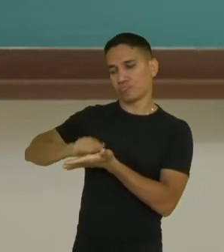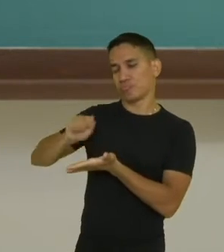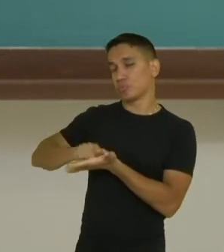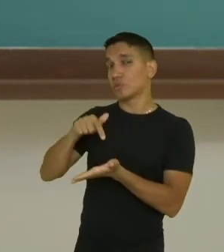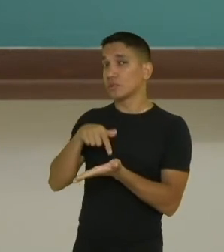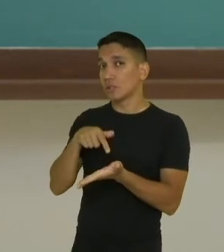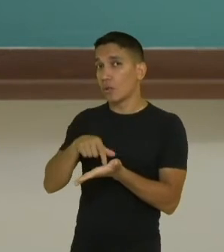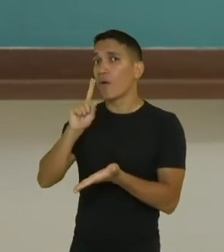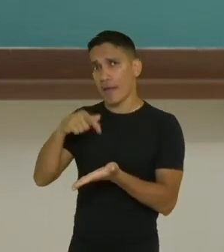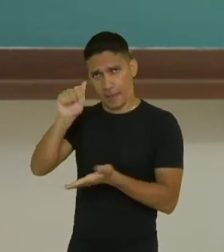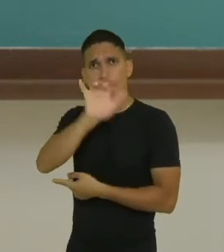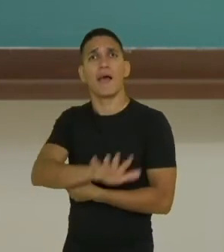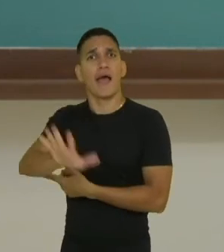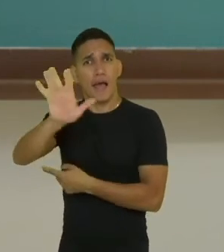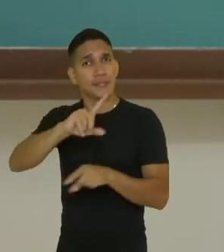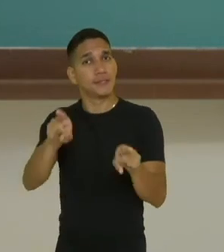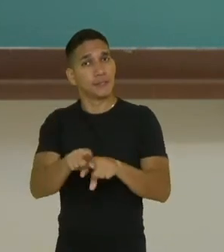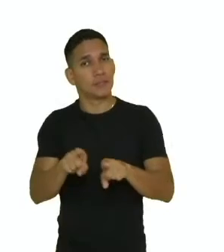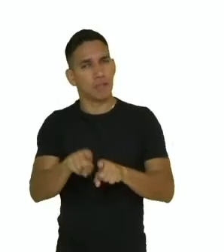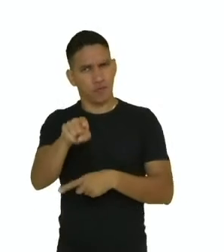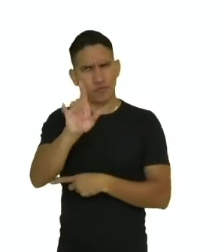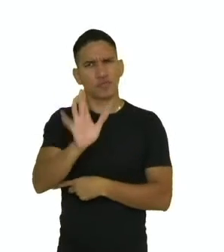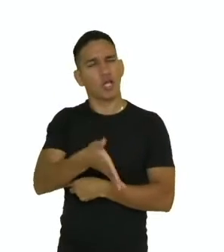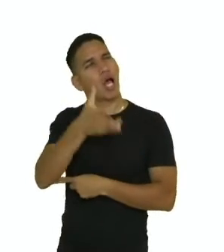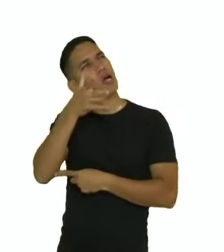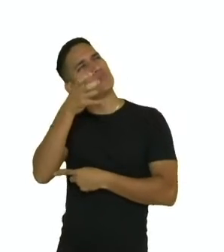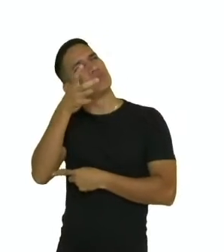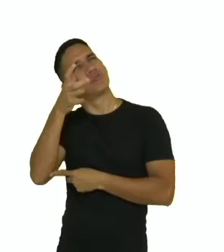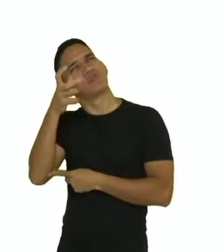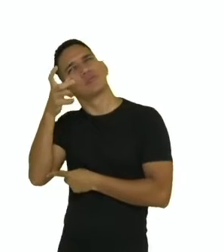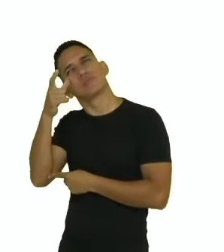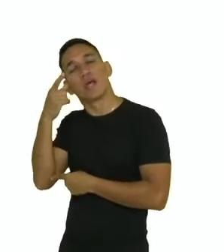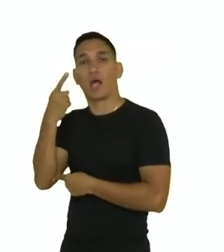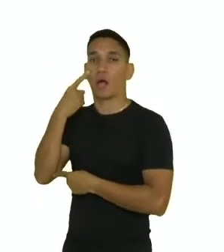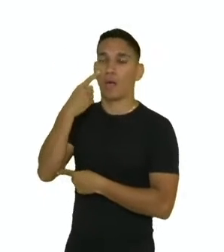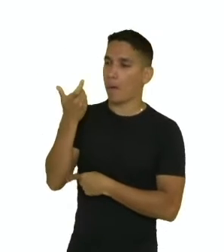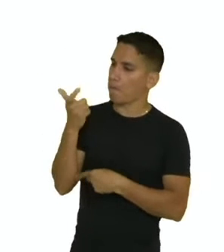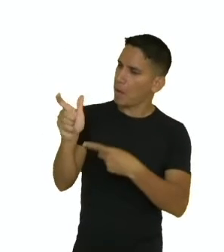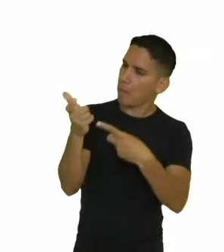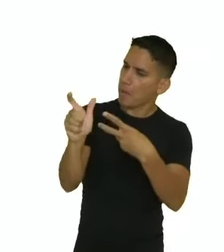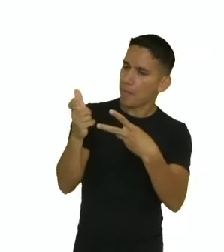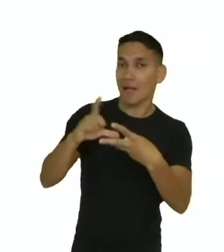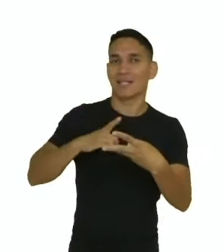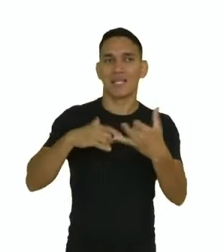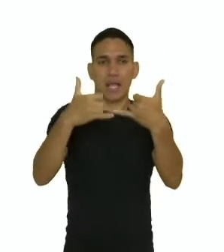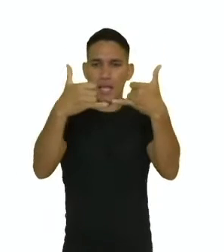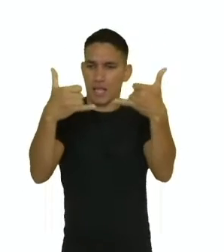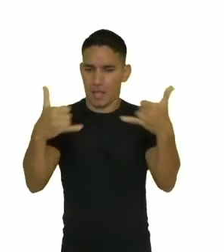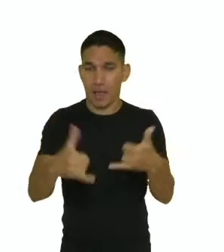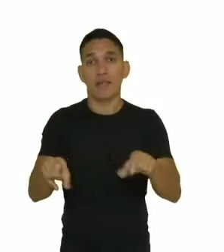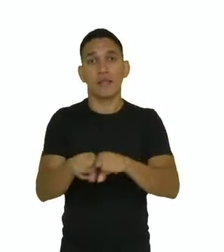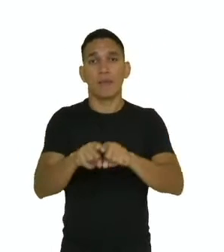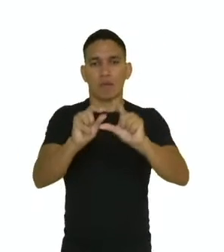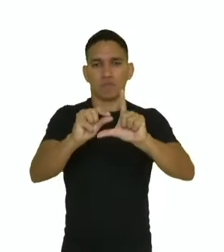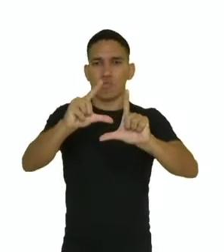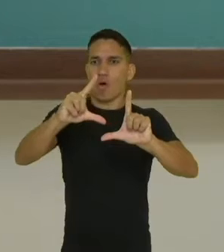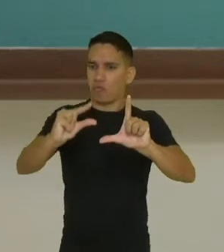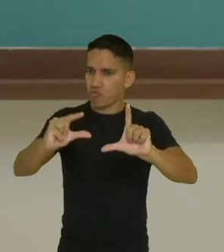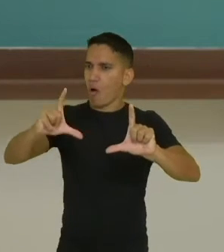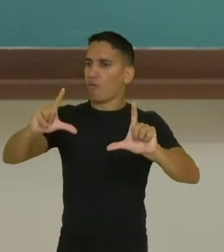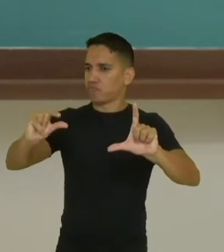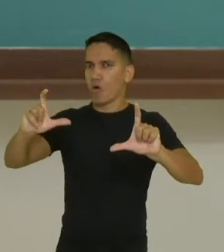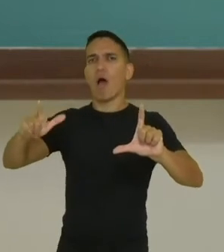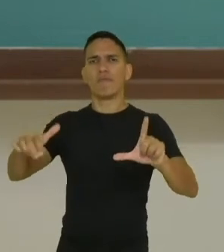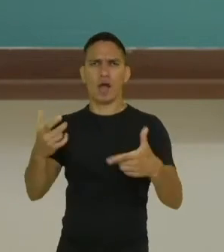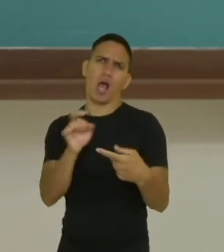ela é uma imagem. Você já observou que as palavras são compostas por linhas e tamanhos diversos? Cada um tem